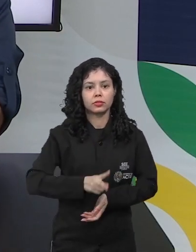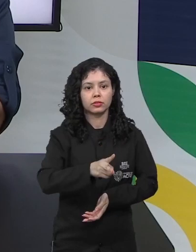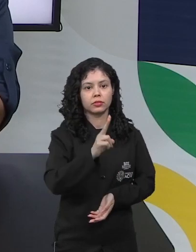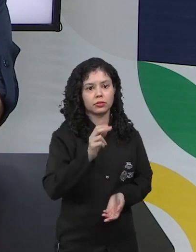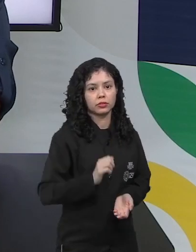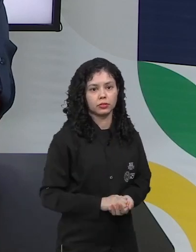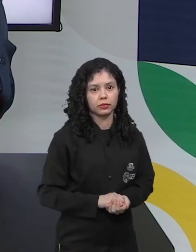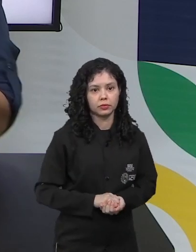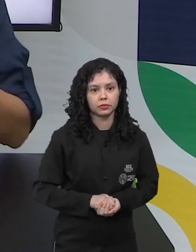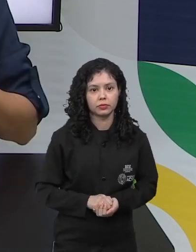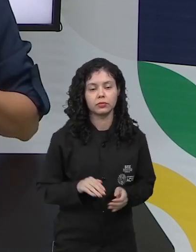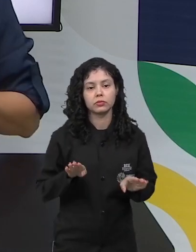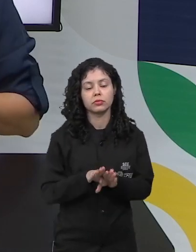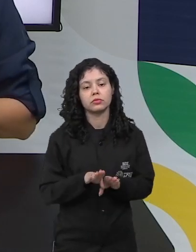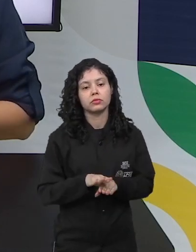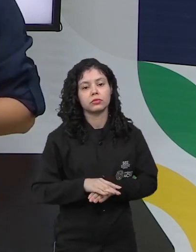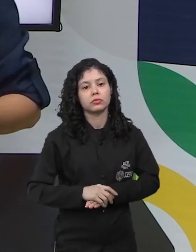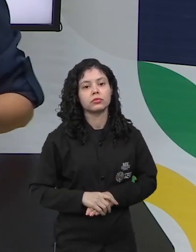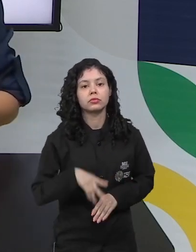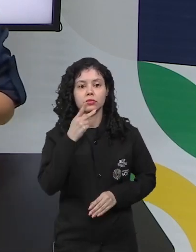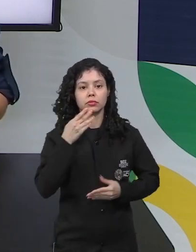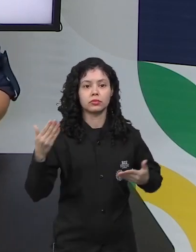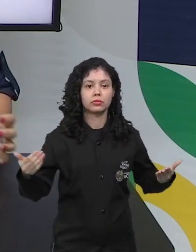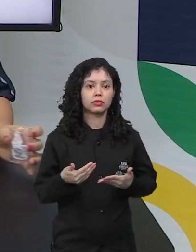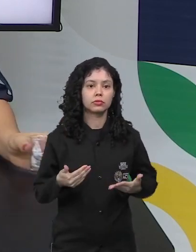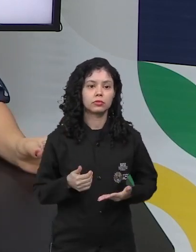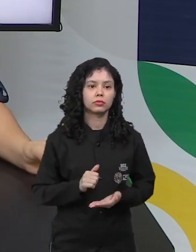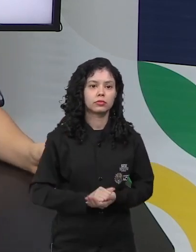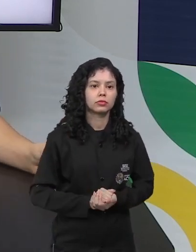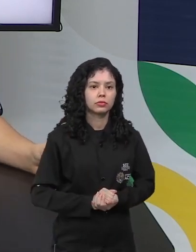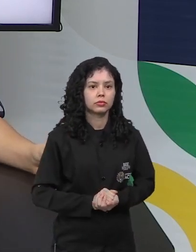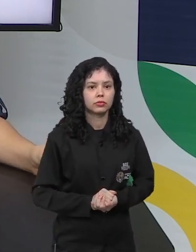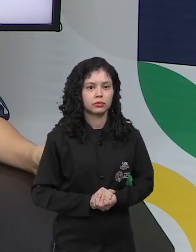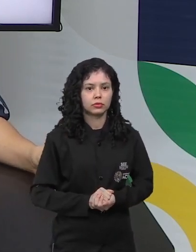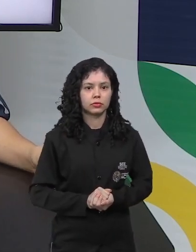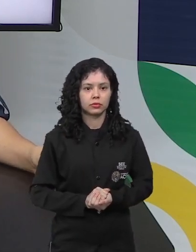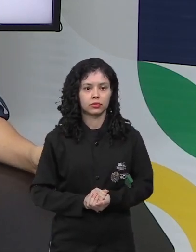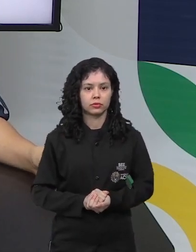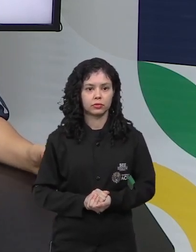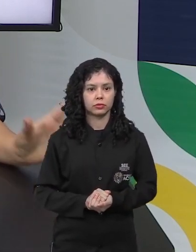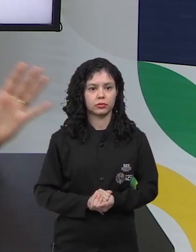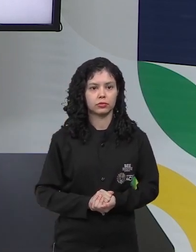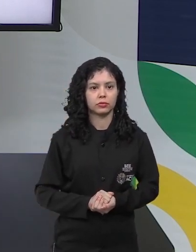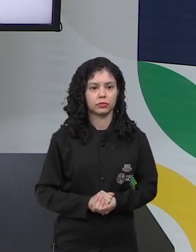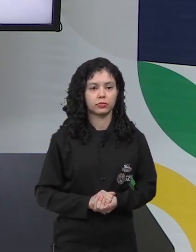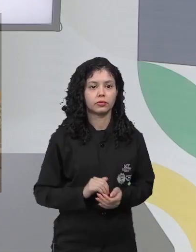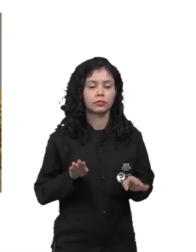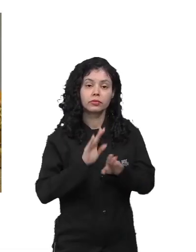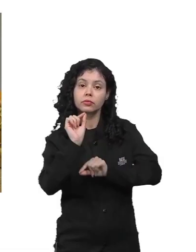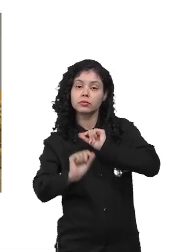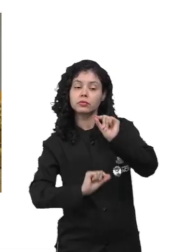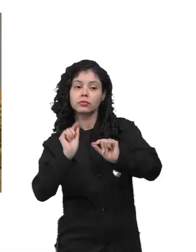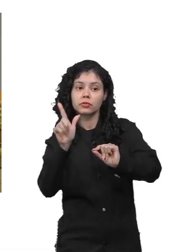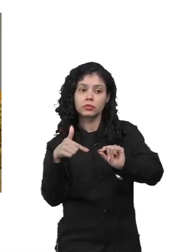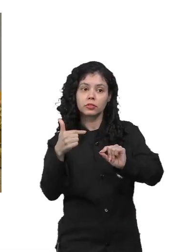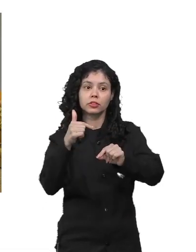continua sequinho. Vamos falar agora da nossa próxima propriedade geral ali da matéria, que é